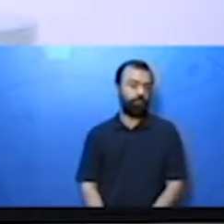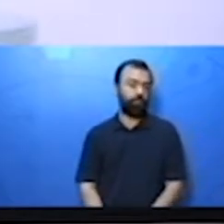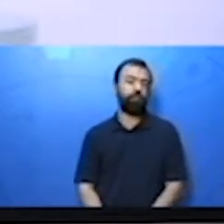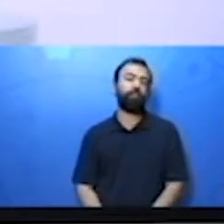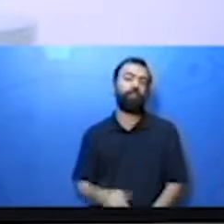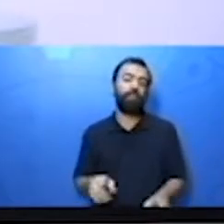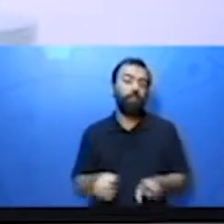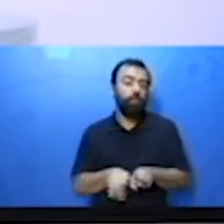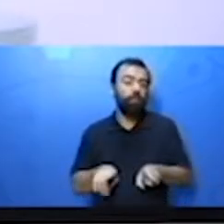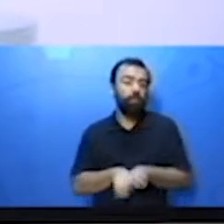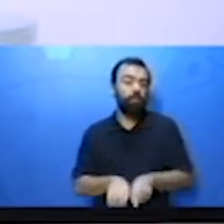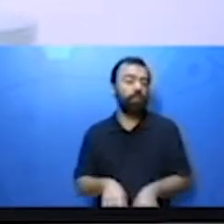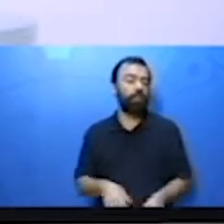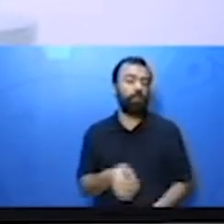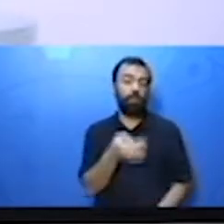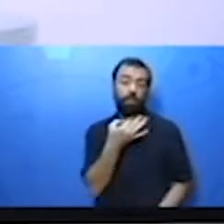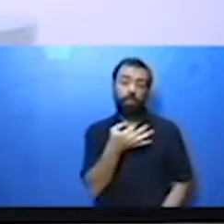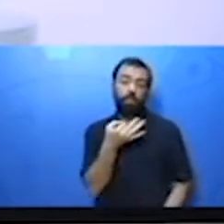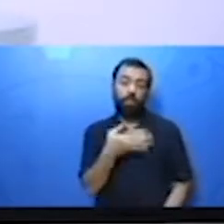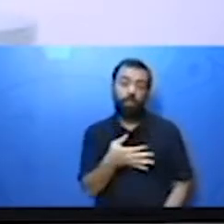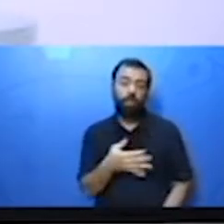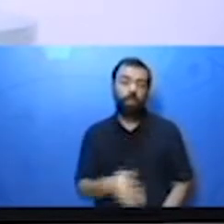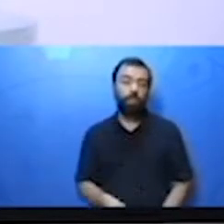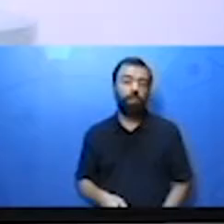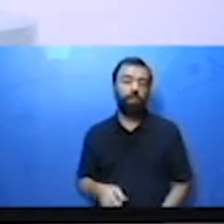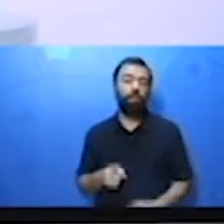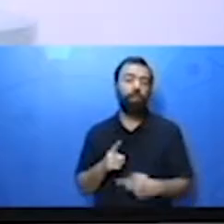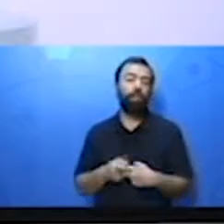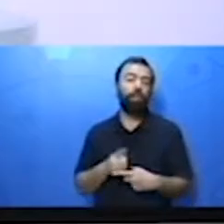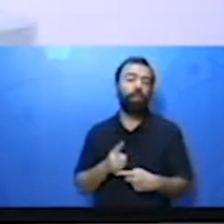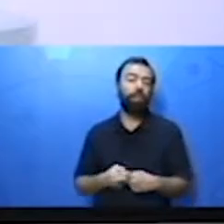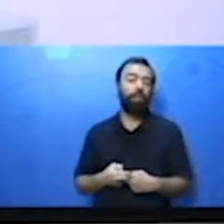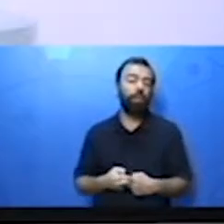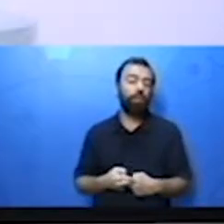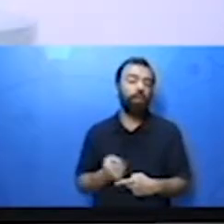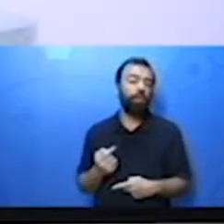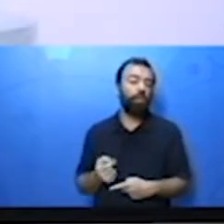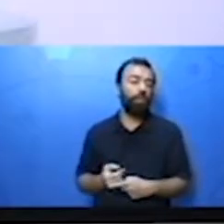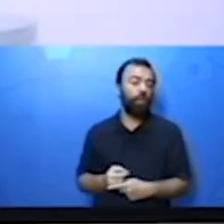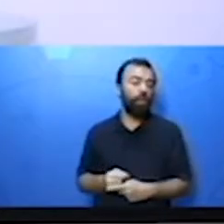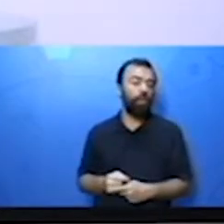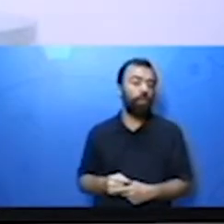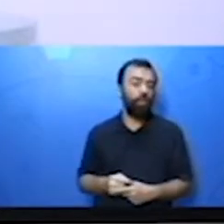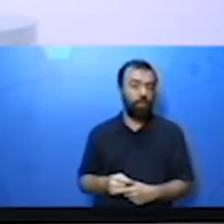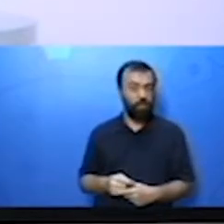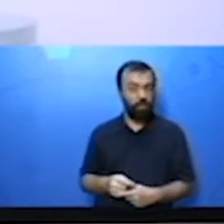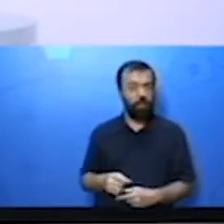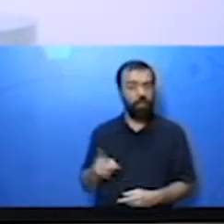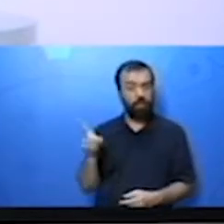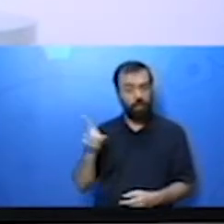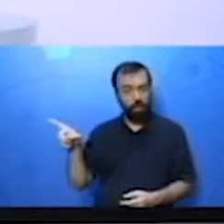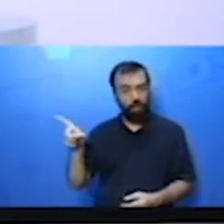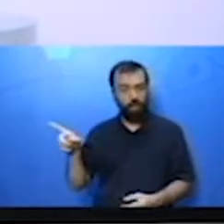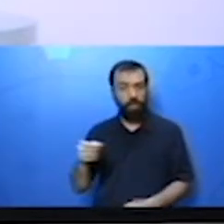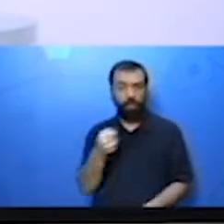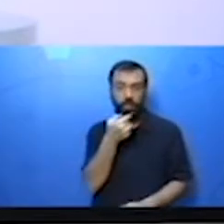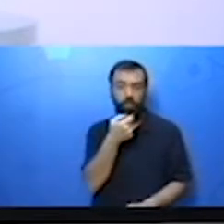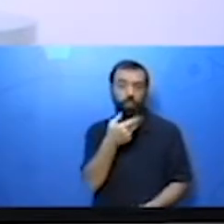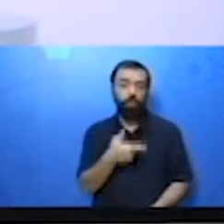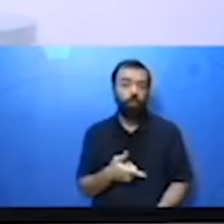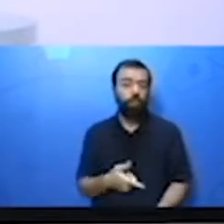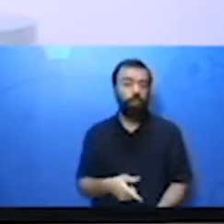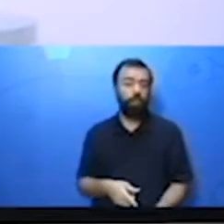Além disso, o medicamento serve para o vizinho ou familiar, que serve para o vizinho ou familiar pode fazer